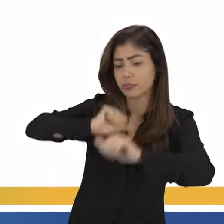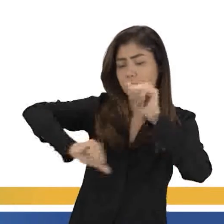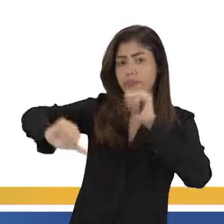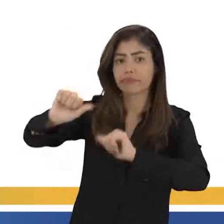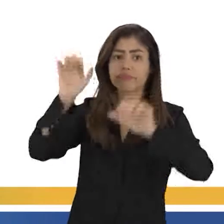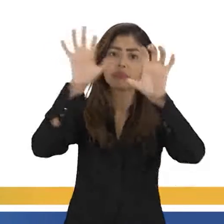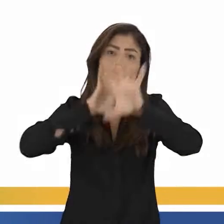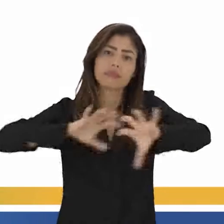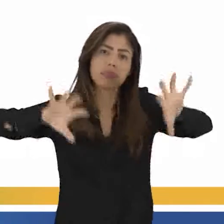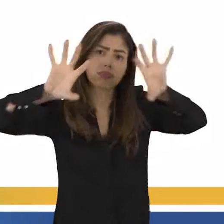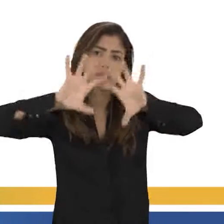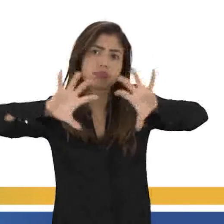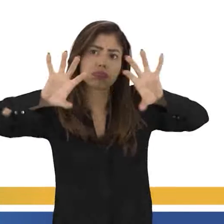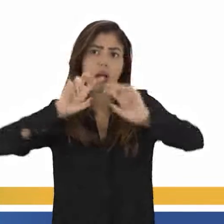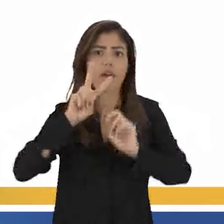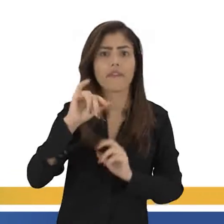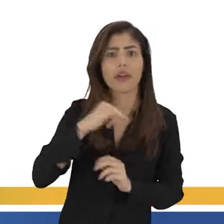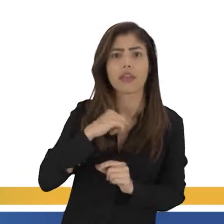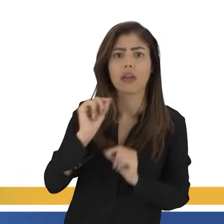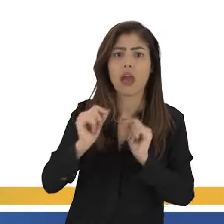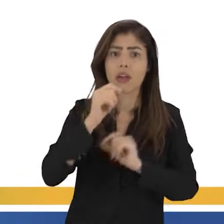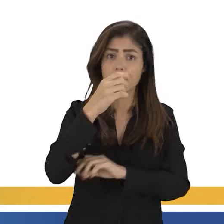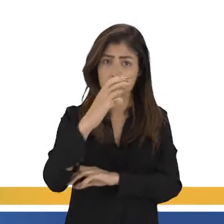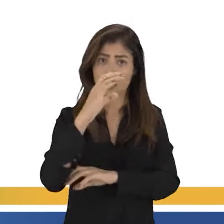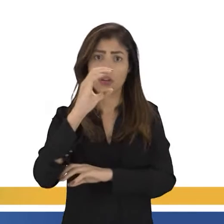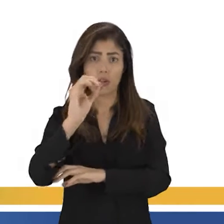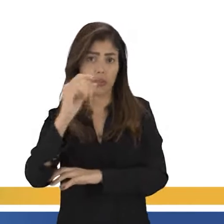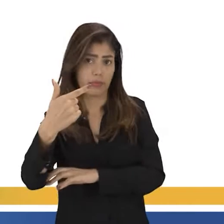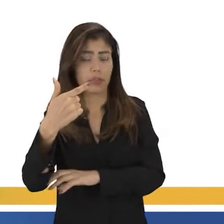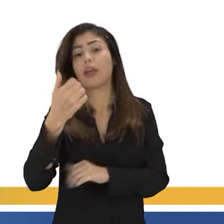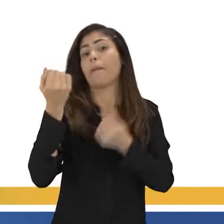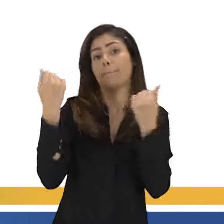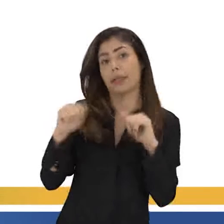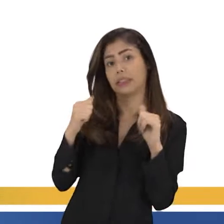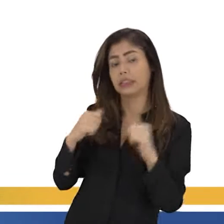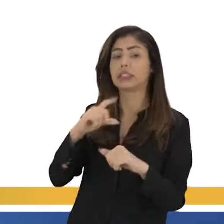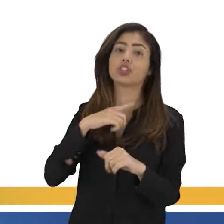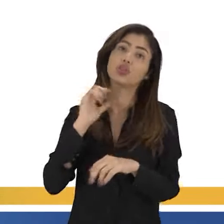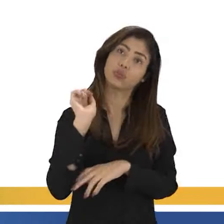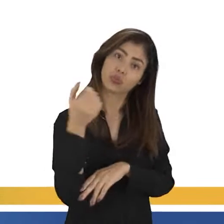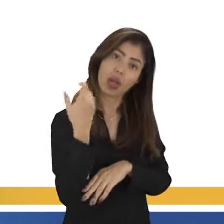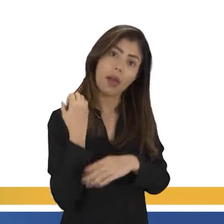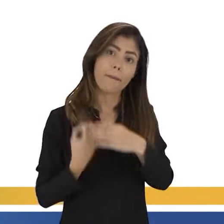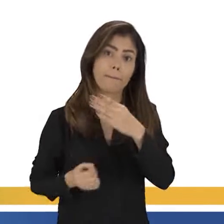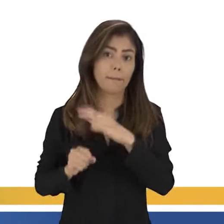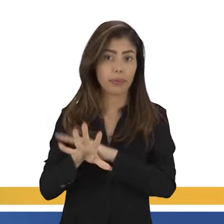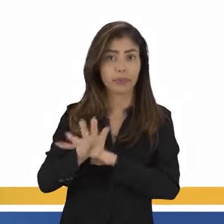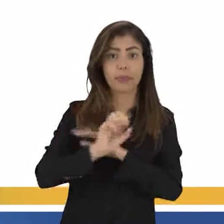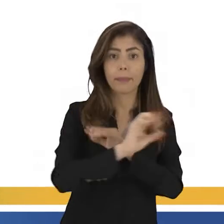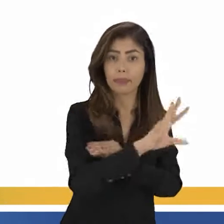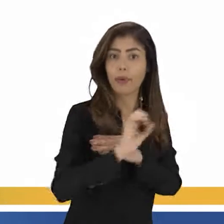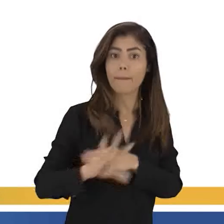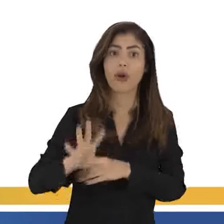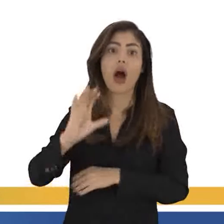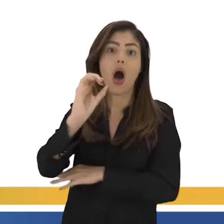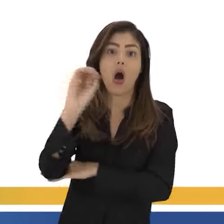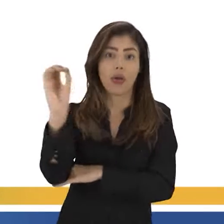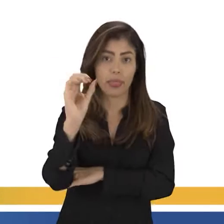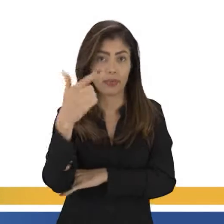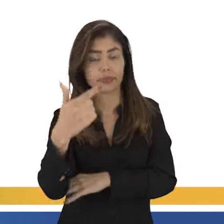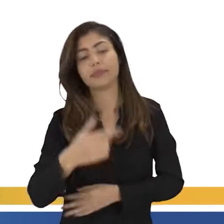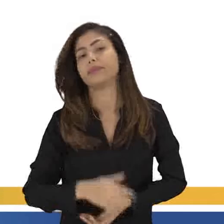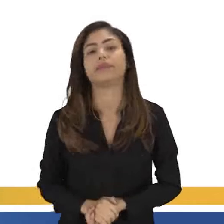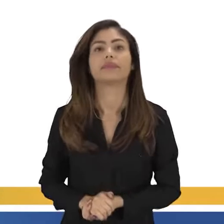gasosa, ela precisa do CO2, que é o dióxido de carbono, e libera, tá, para a atmosfera oxigênio. E o processo